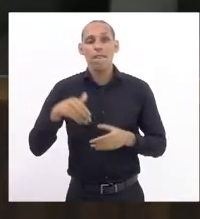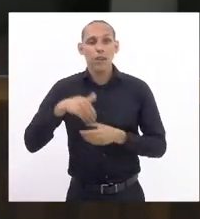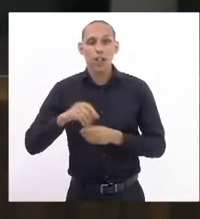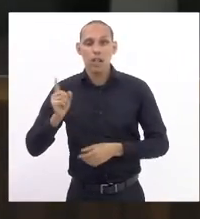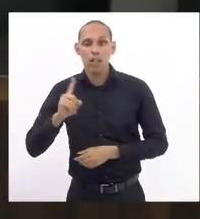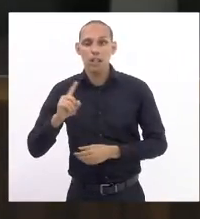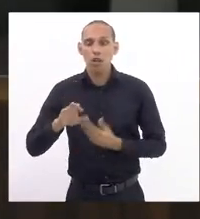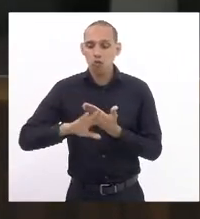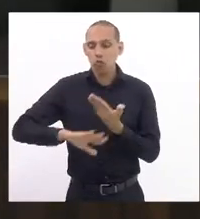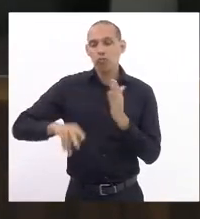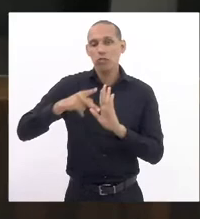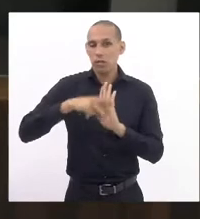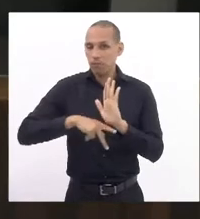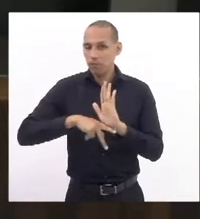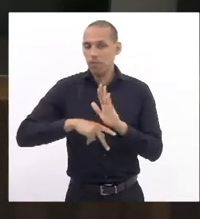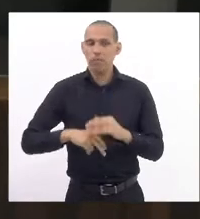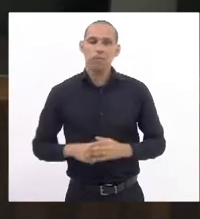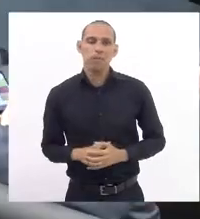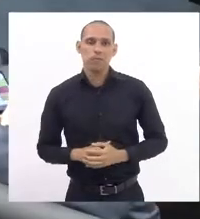projeto.